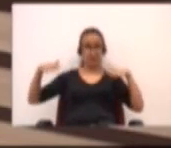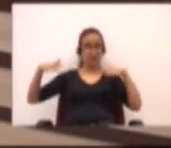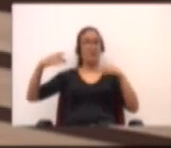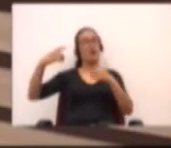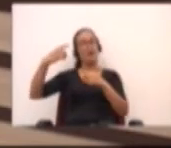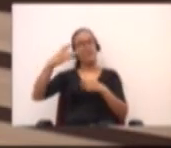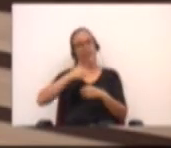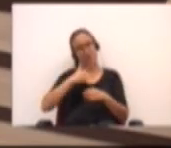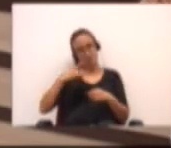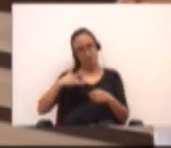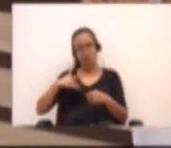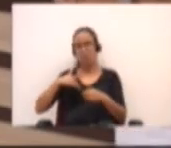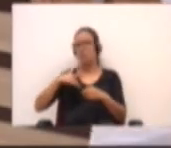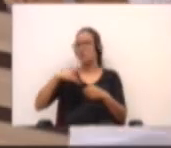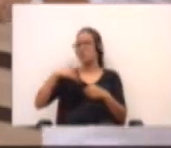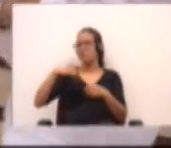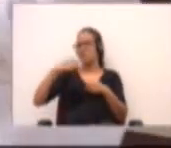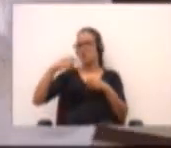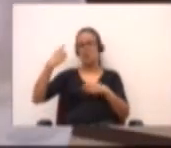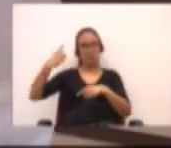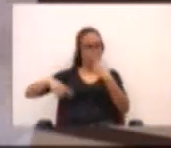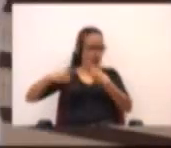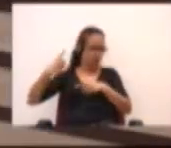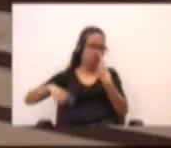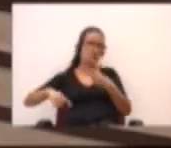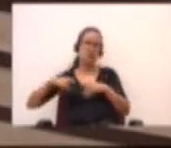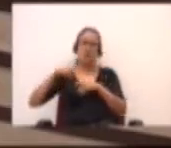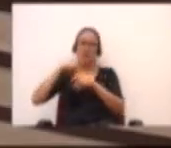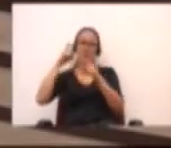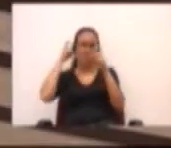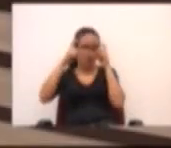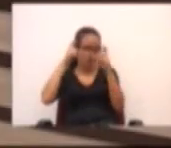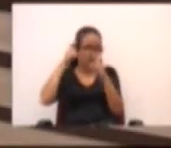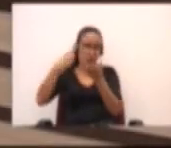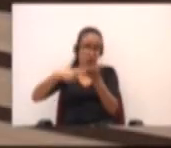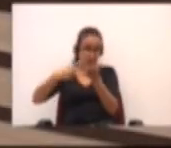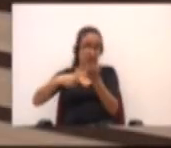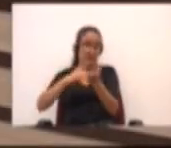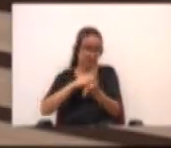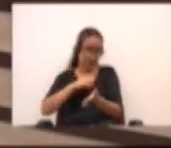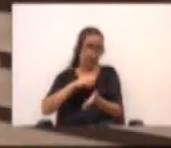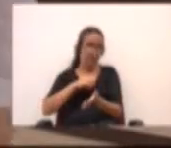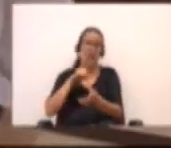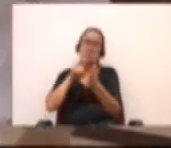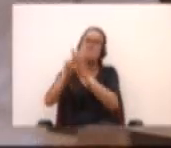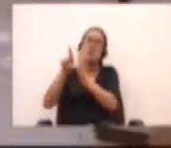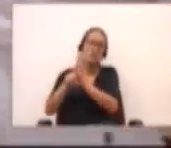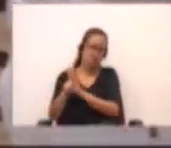poderão participar, indagar e terem as respostas necessárias.